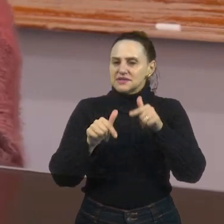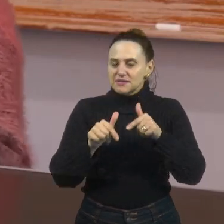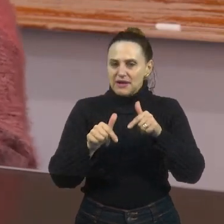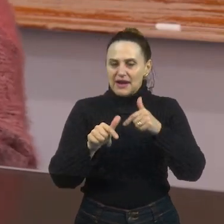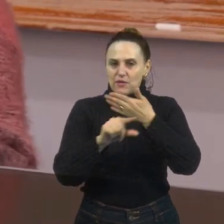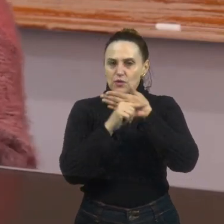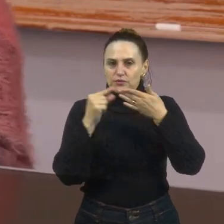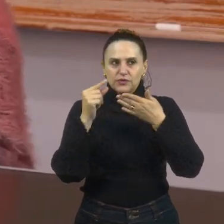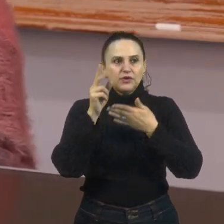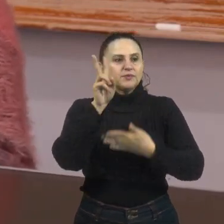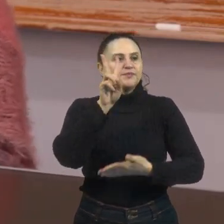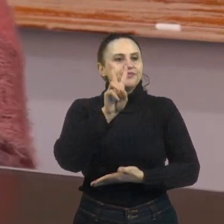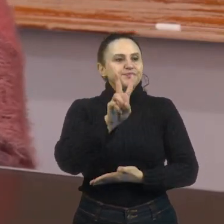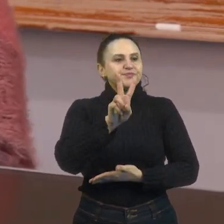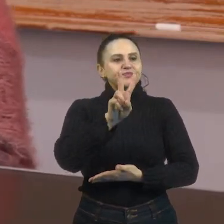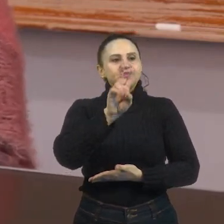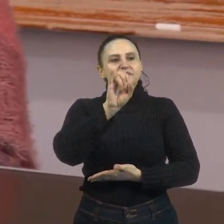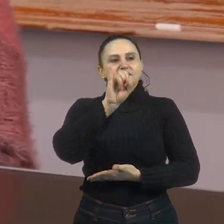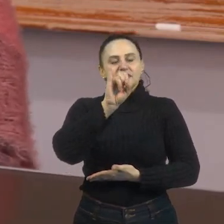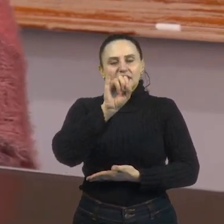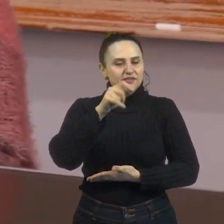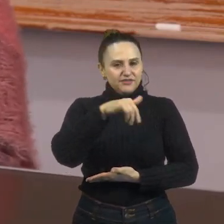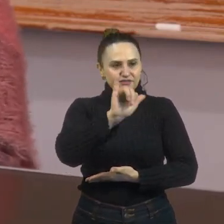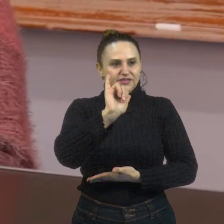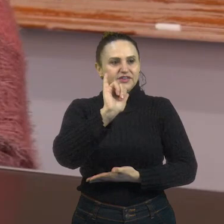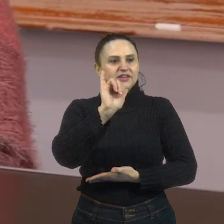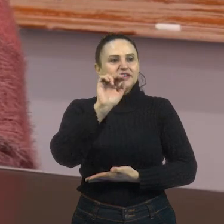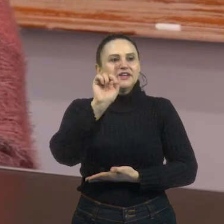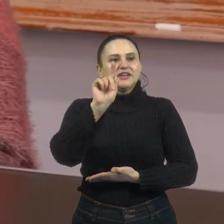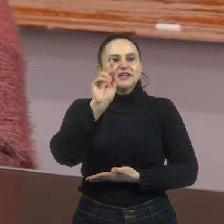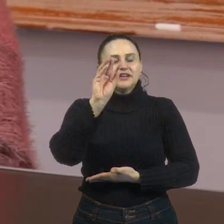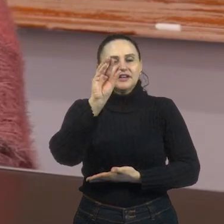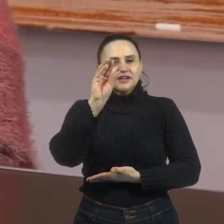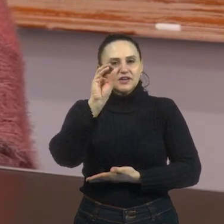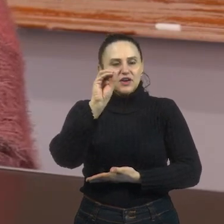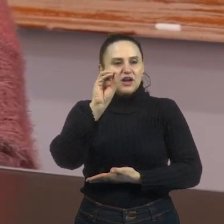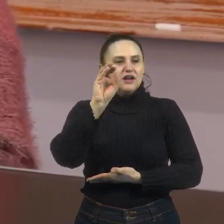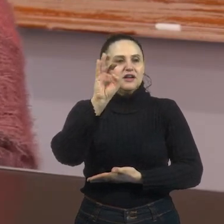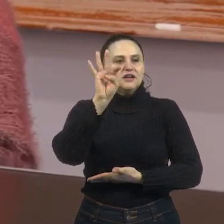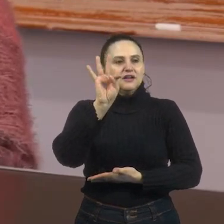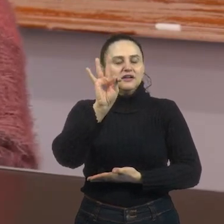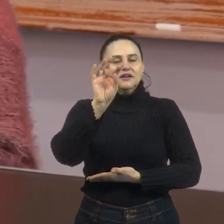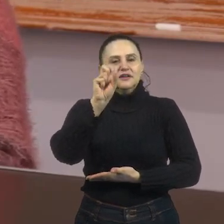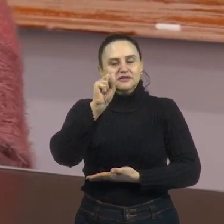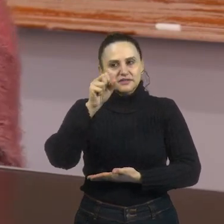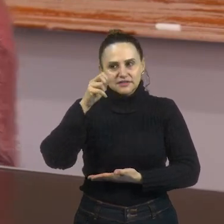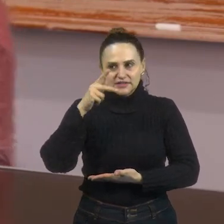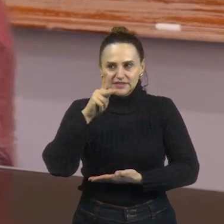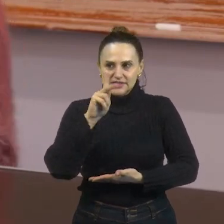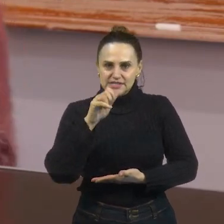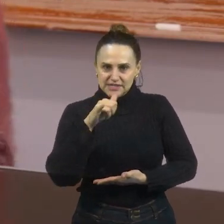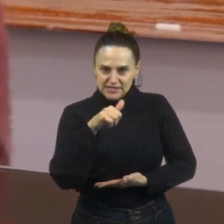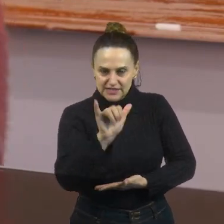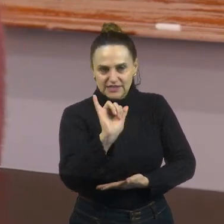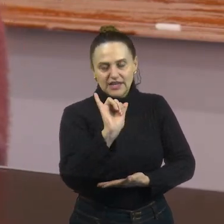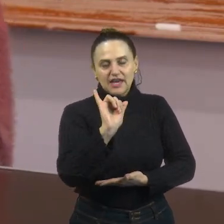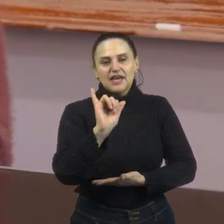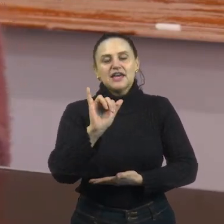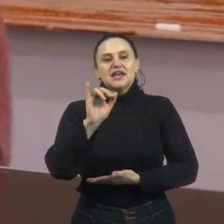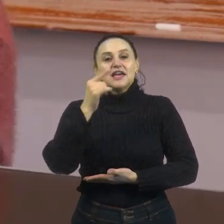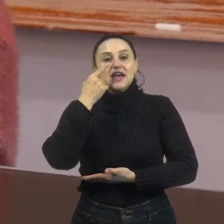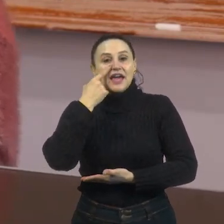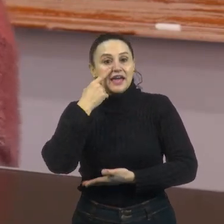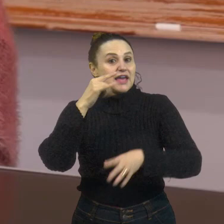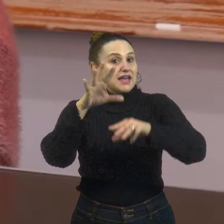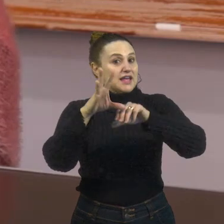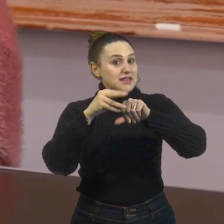fundamento é a psicologia histórico-cultural do Vygotsky. Ou seja, a nossa